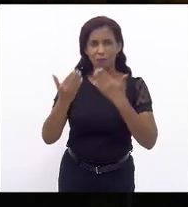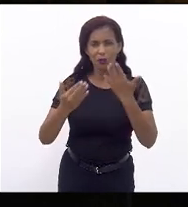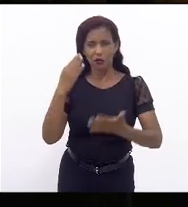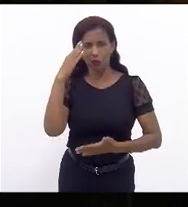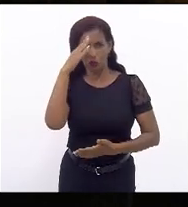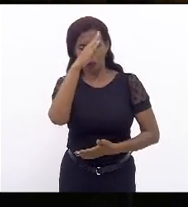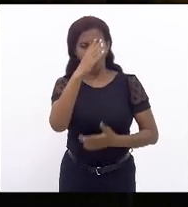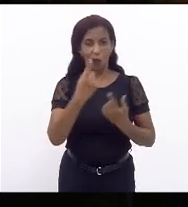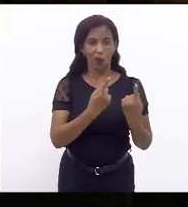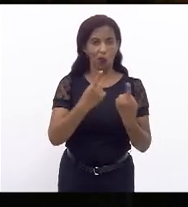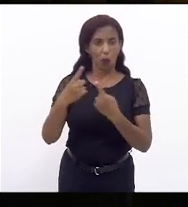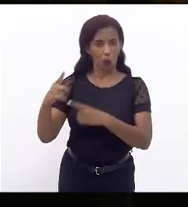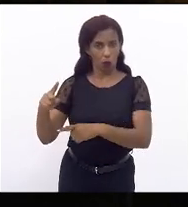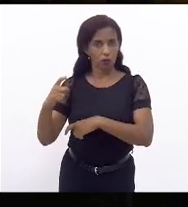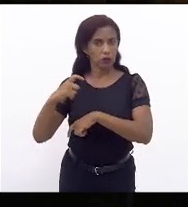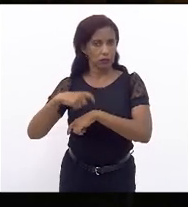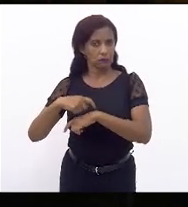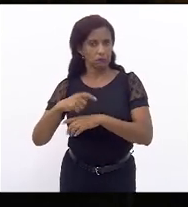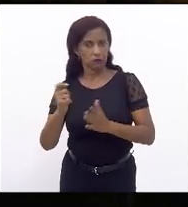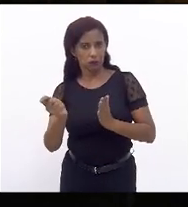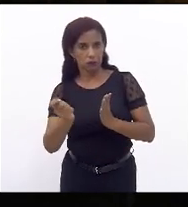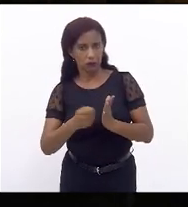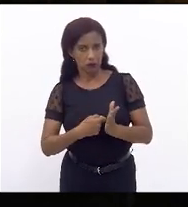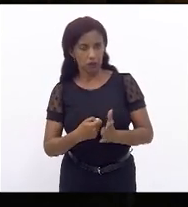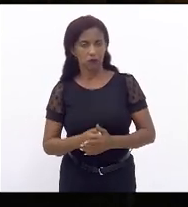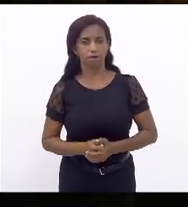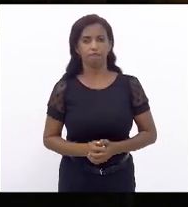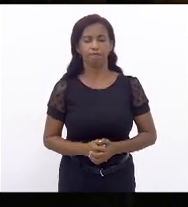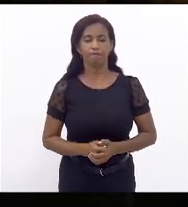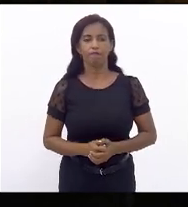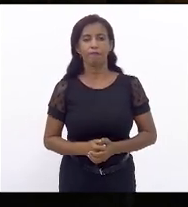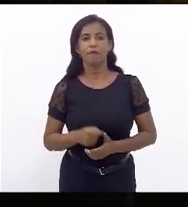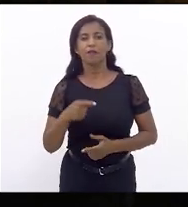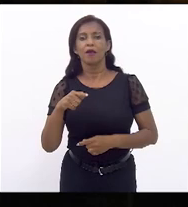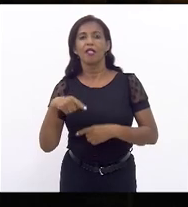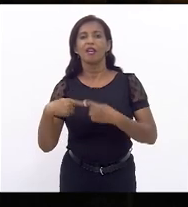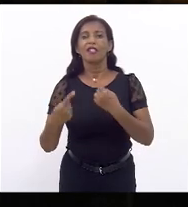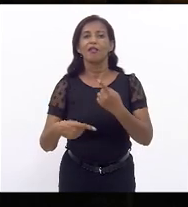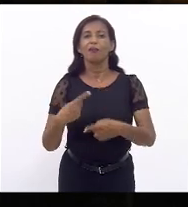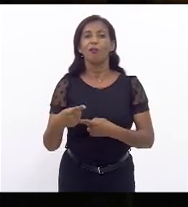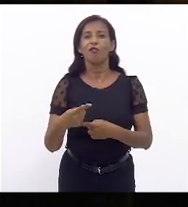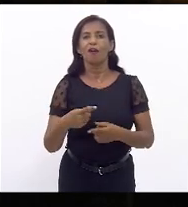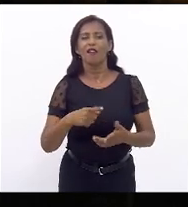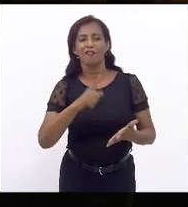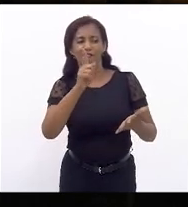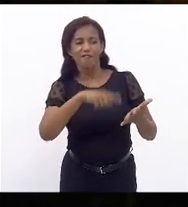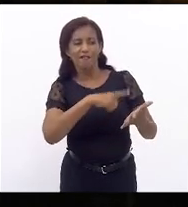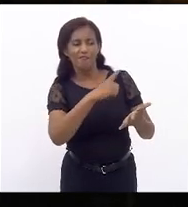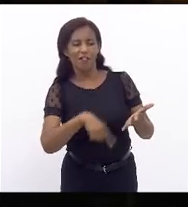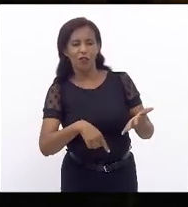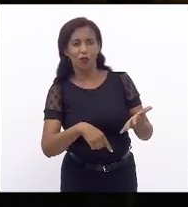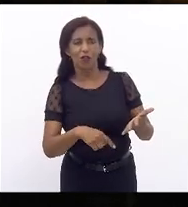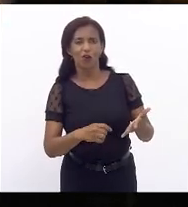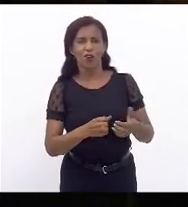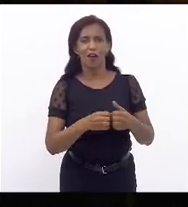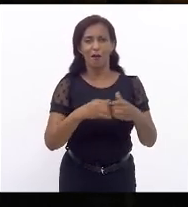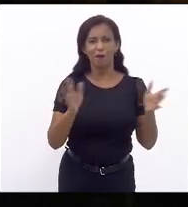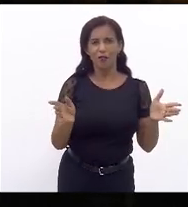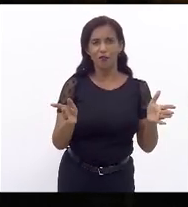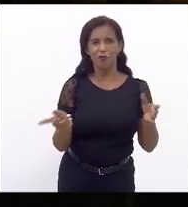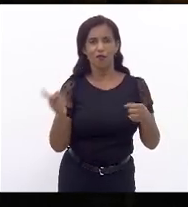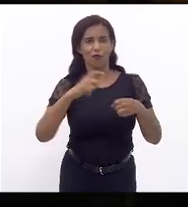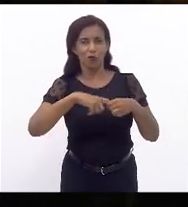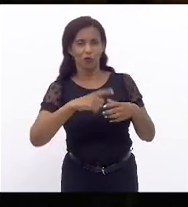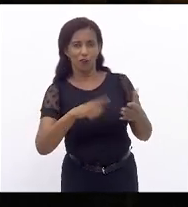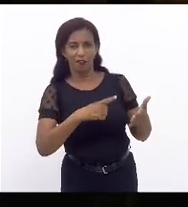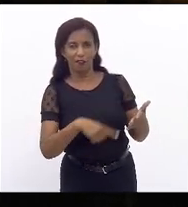contra esse momento que ele sancionou, ele foi lá e vetou, desvetou, voltou